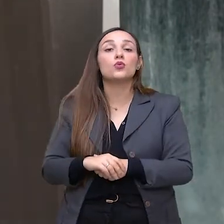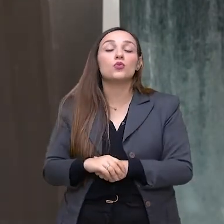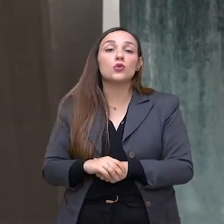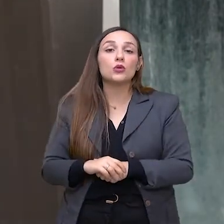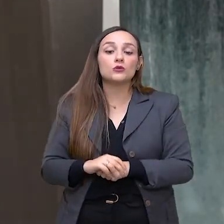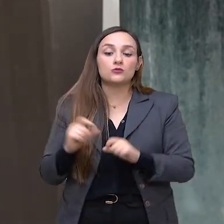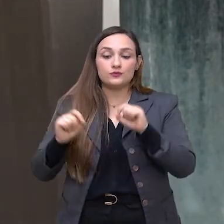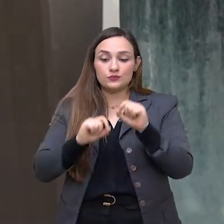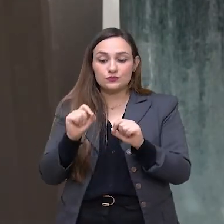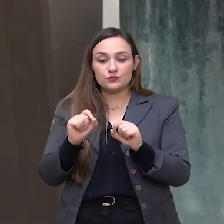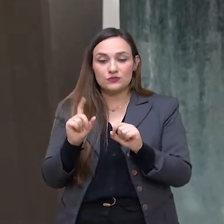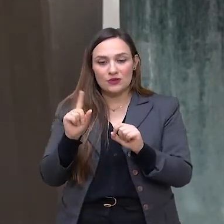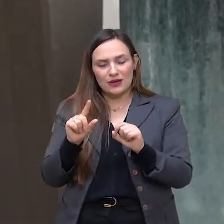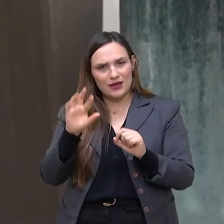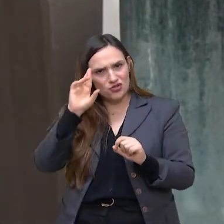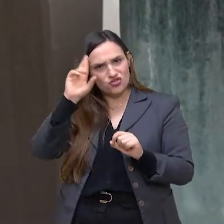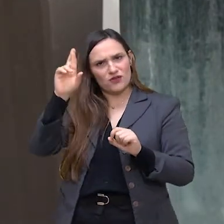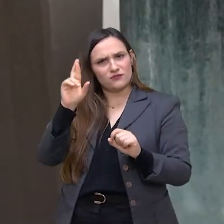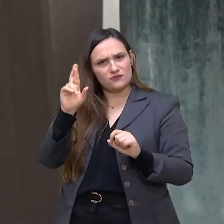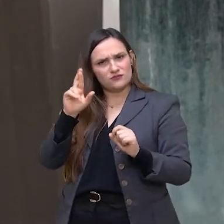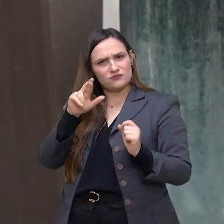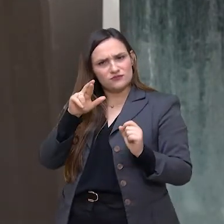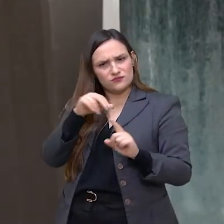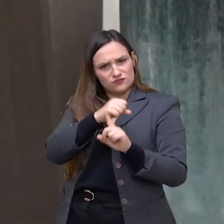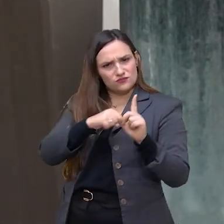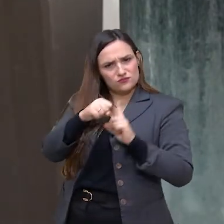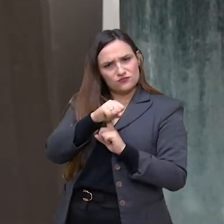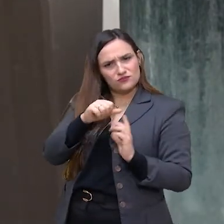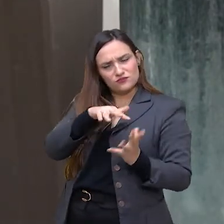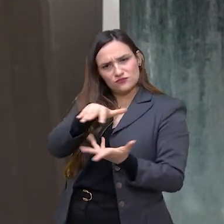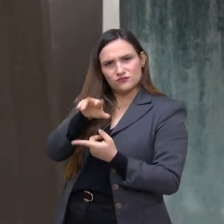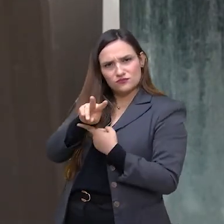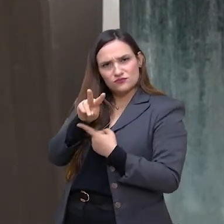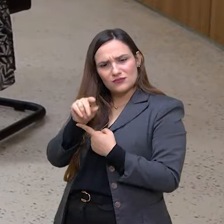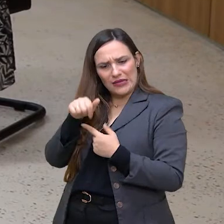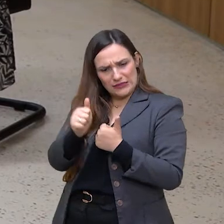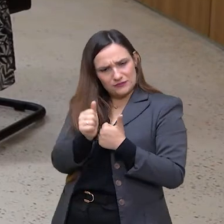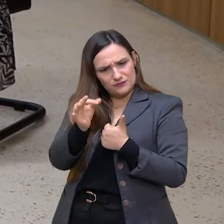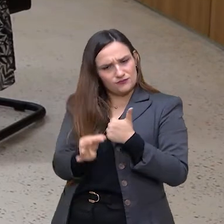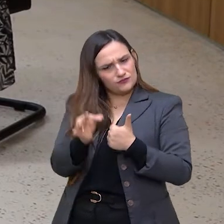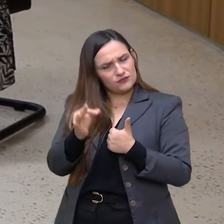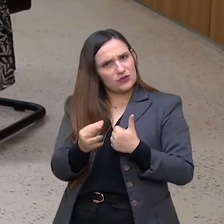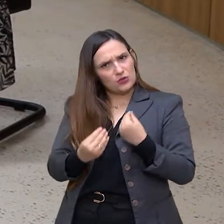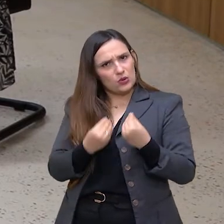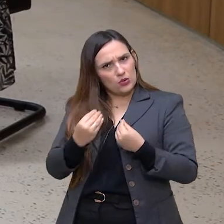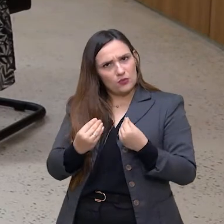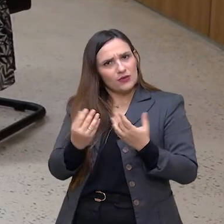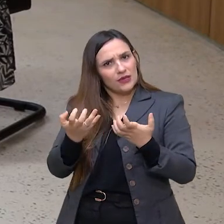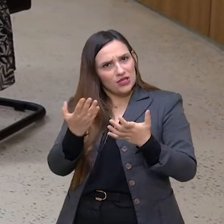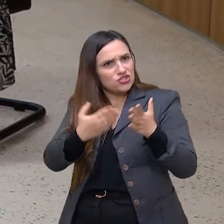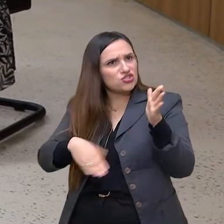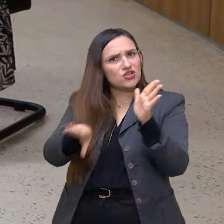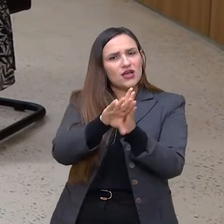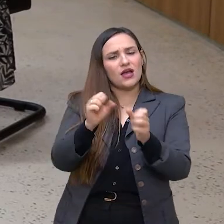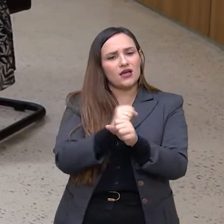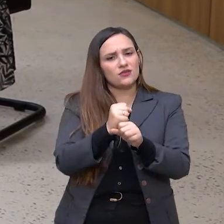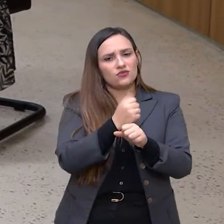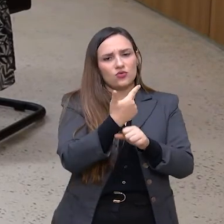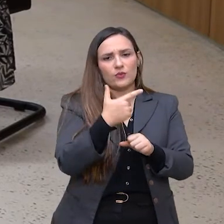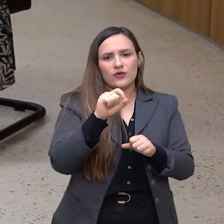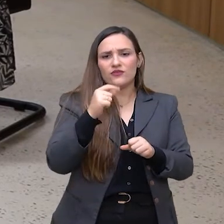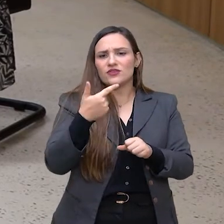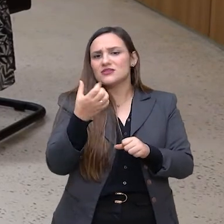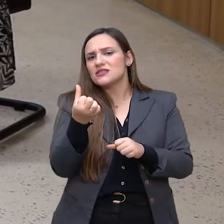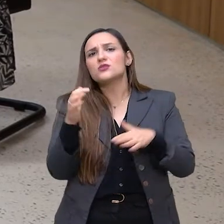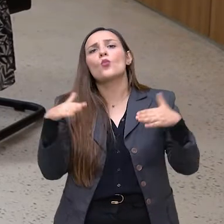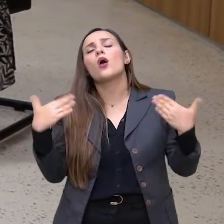gestão socioambiental, em qual patamar o Tribunal de Justiça de Mato Grosso do Sul quer estar em